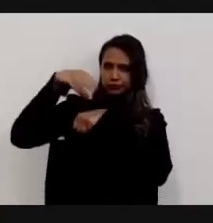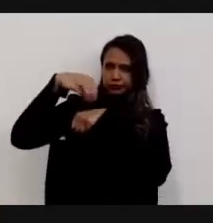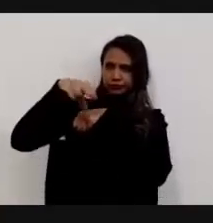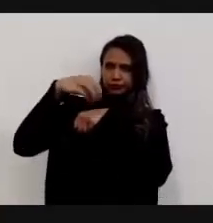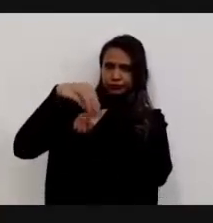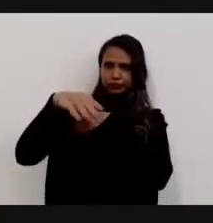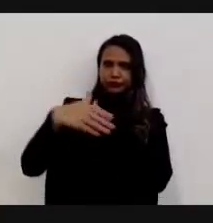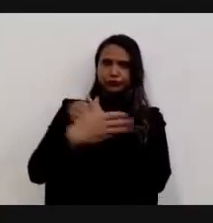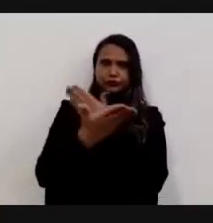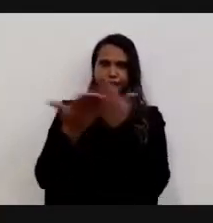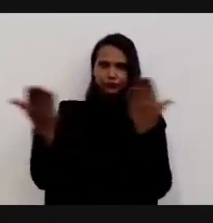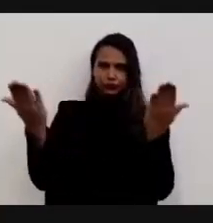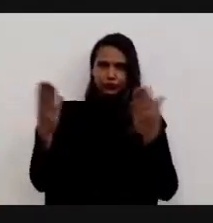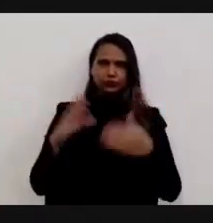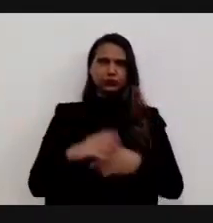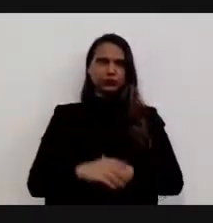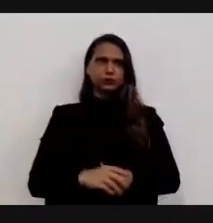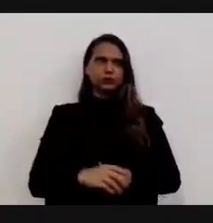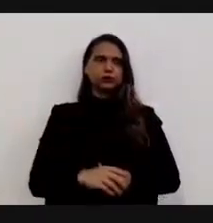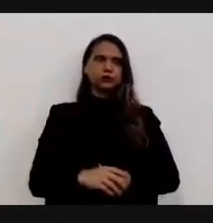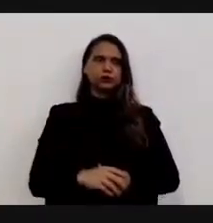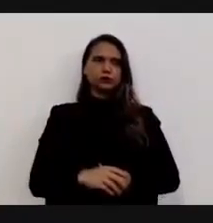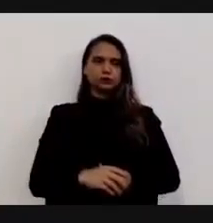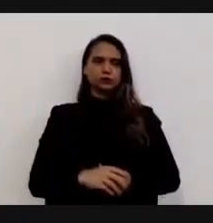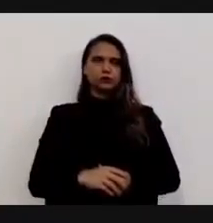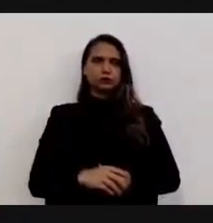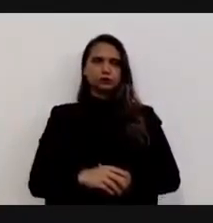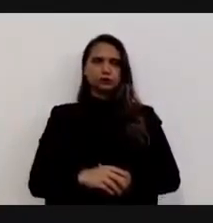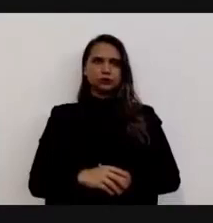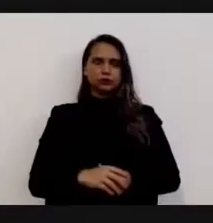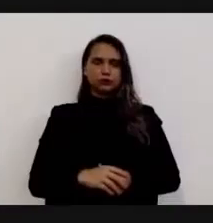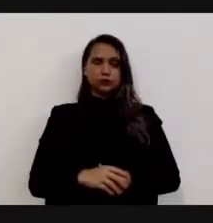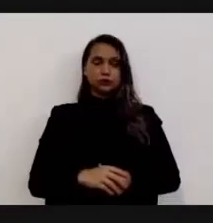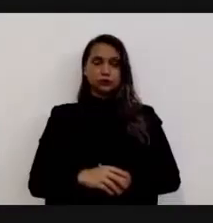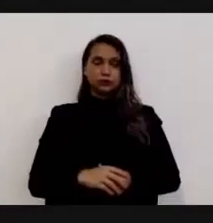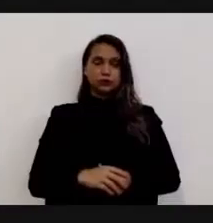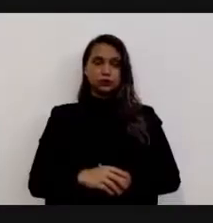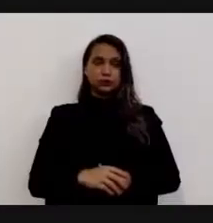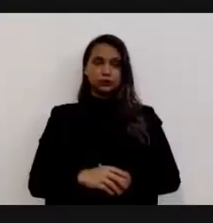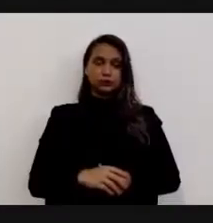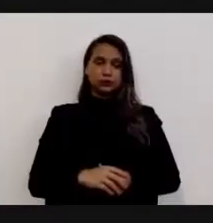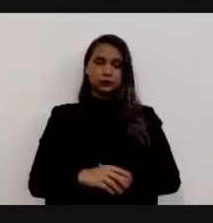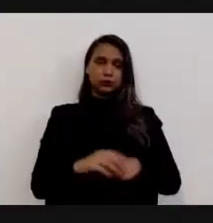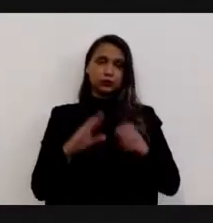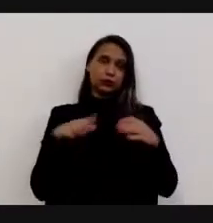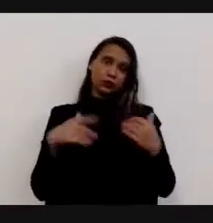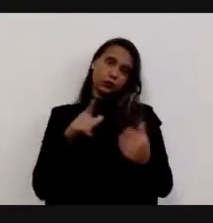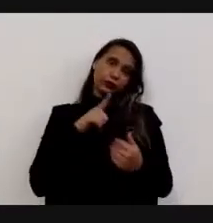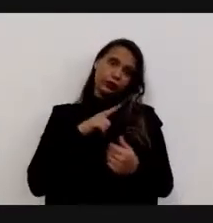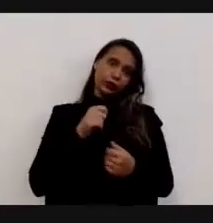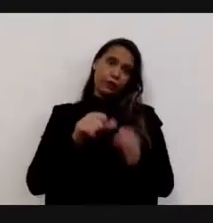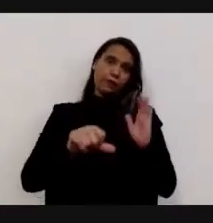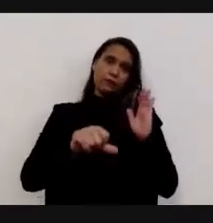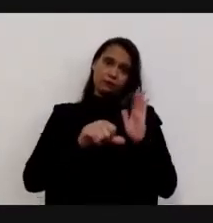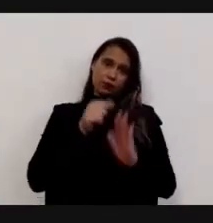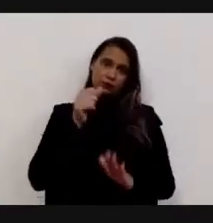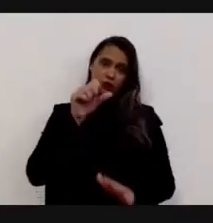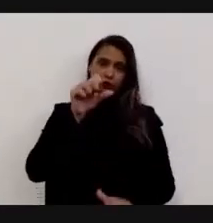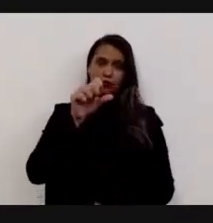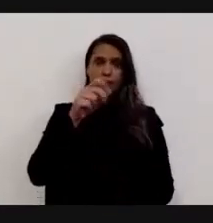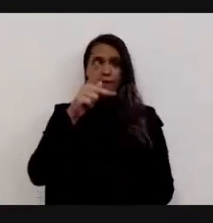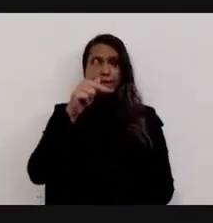aqui para vocês. Então, eu queria convidar, então, nosso primeiro expositor, o